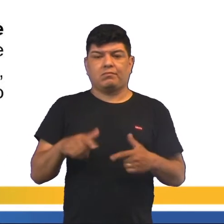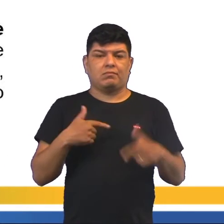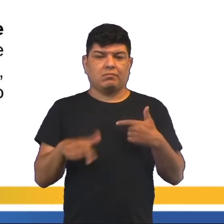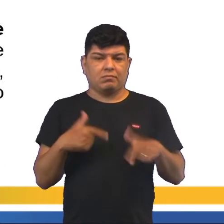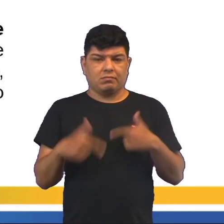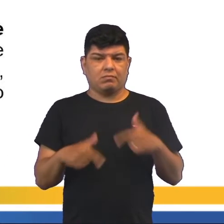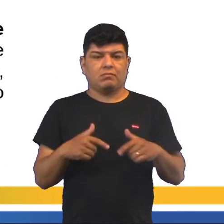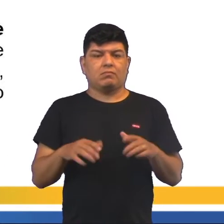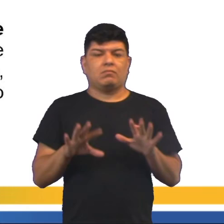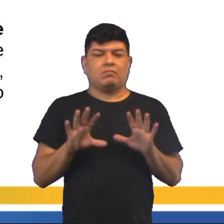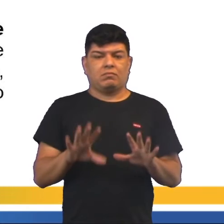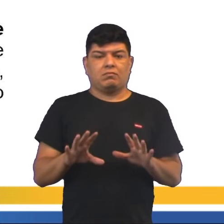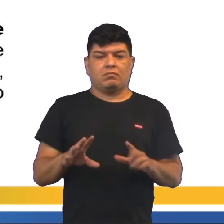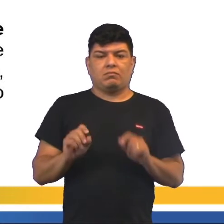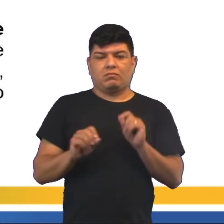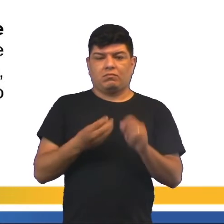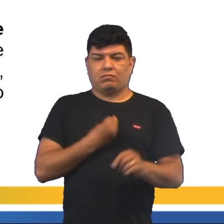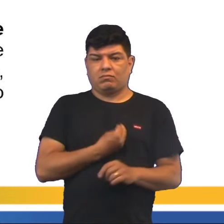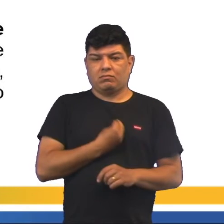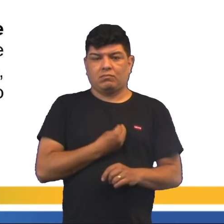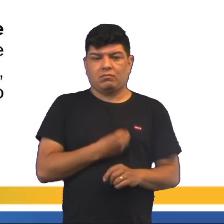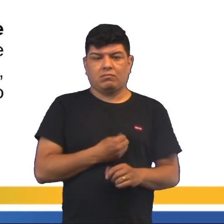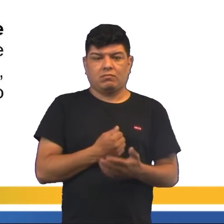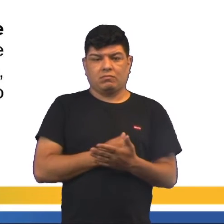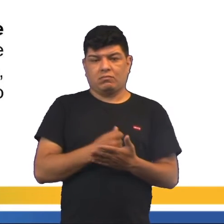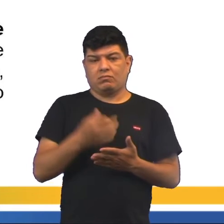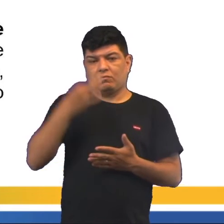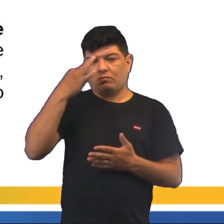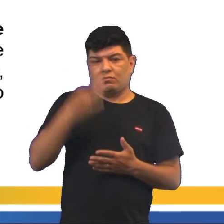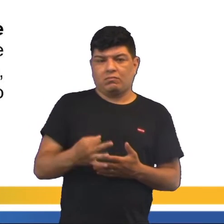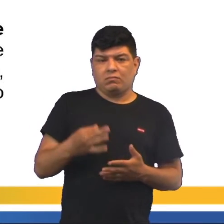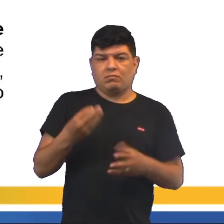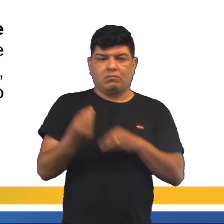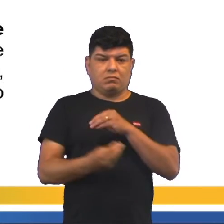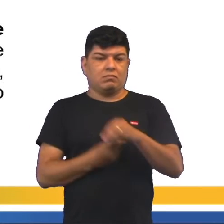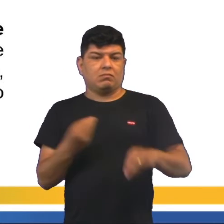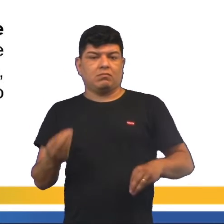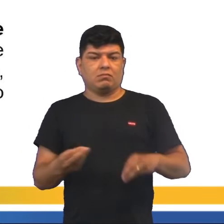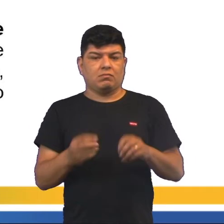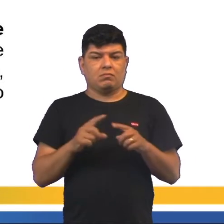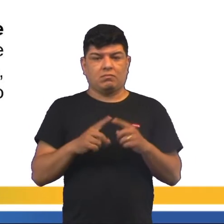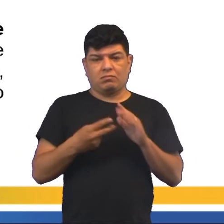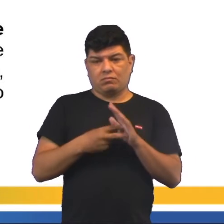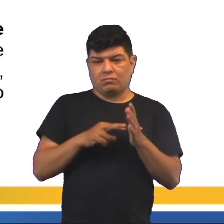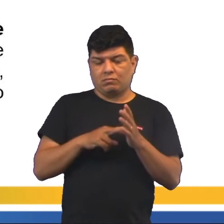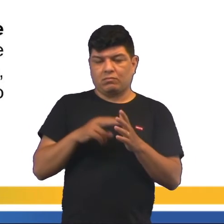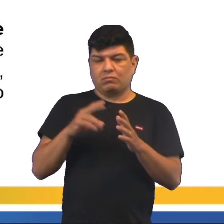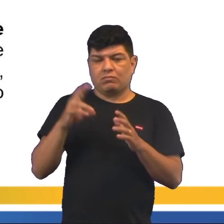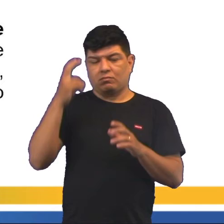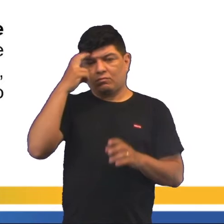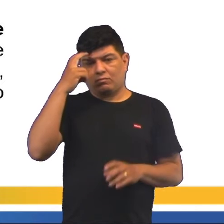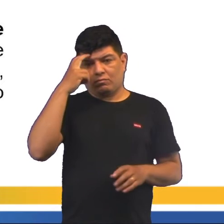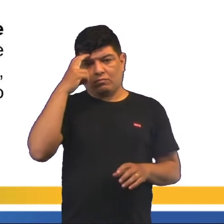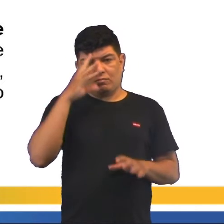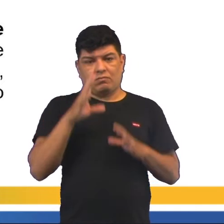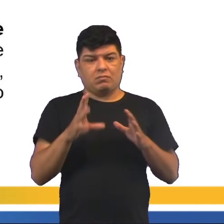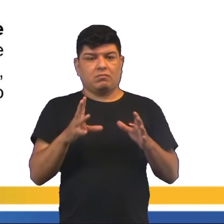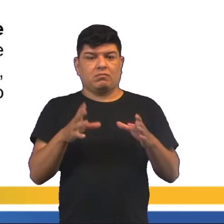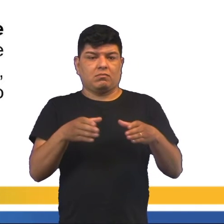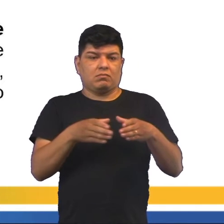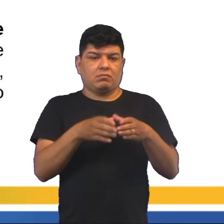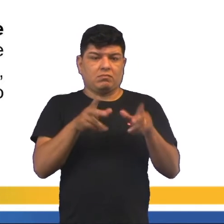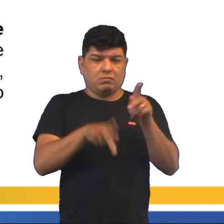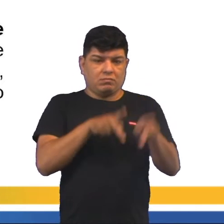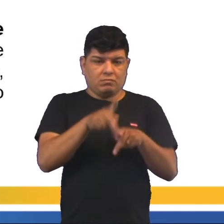emprego, à habitação e os meios de subsistência, as ações afirmativas, elas englobam também a dimensão simbólica e cultural, né, por meio